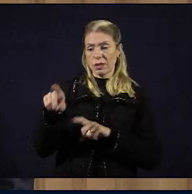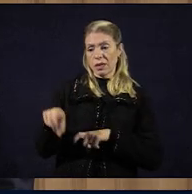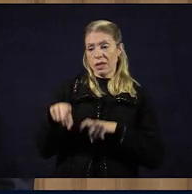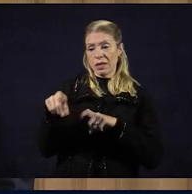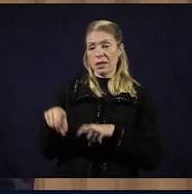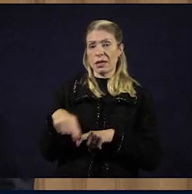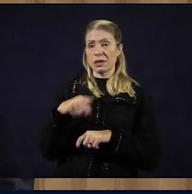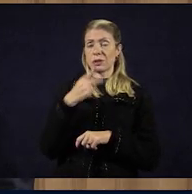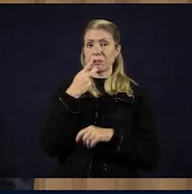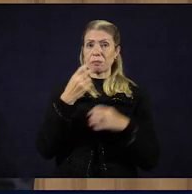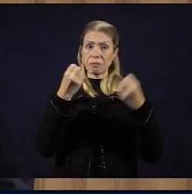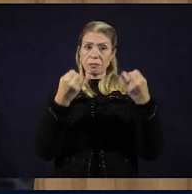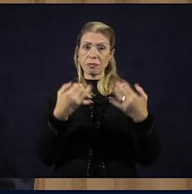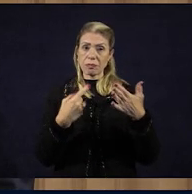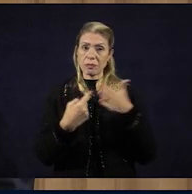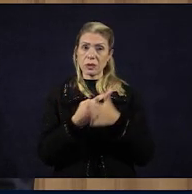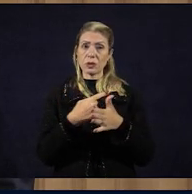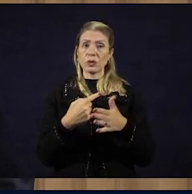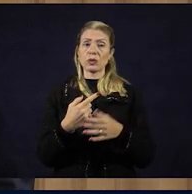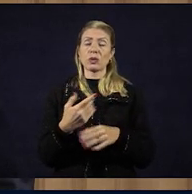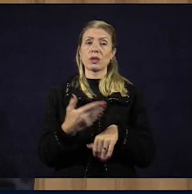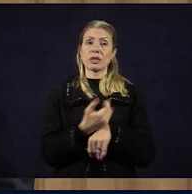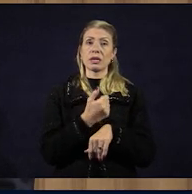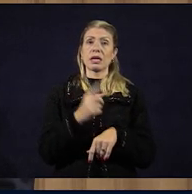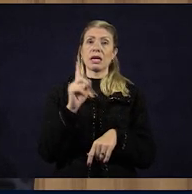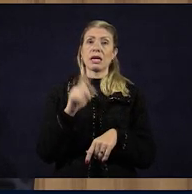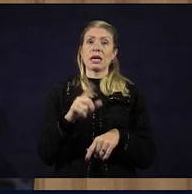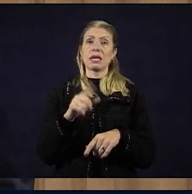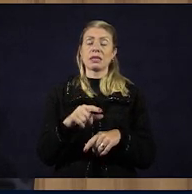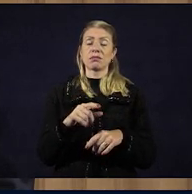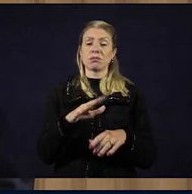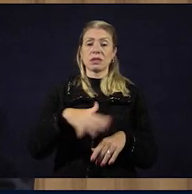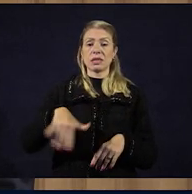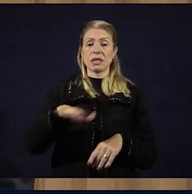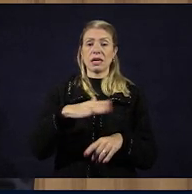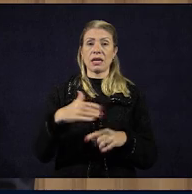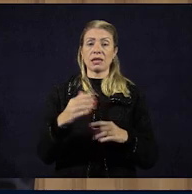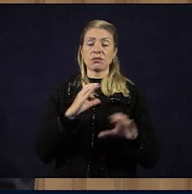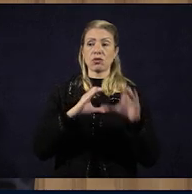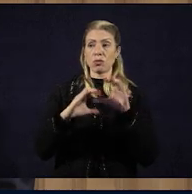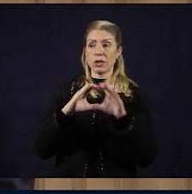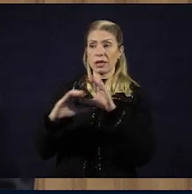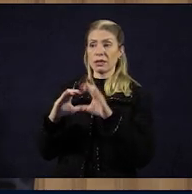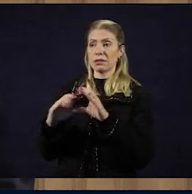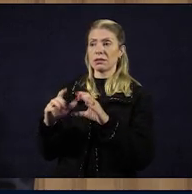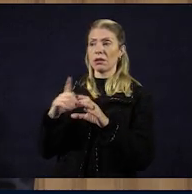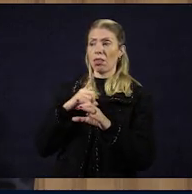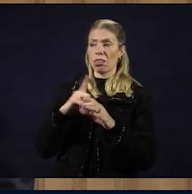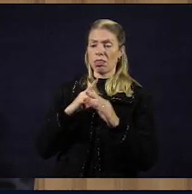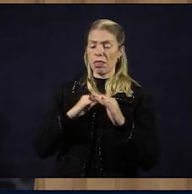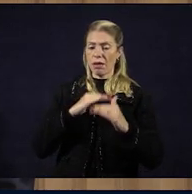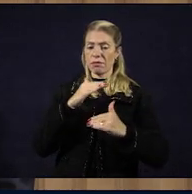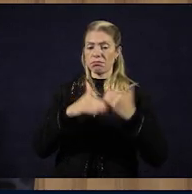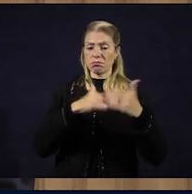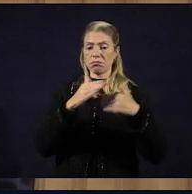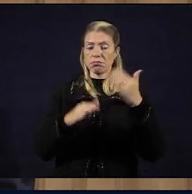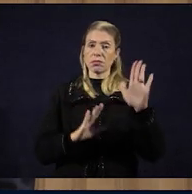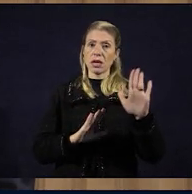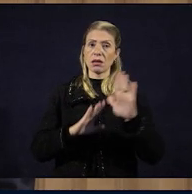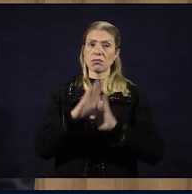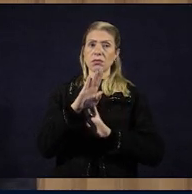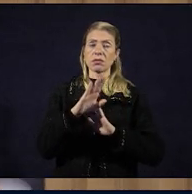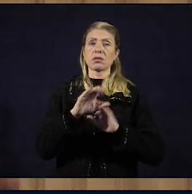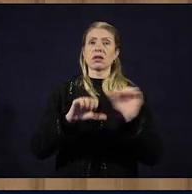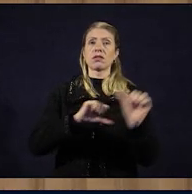Esteves mencionou um pouco mais cedo o setor de telecomunicações passou por uma série de evoluções ao longo do seu mandato